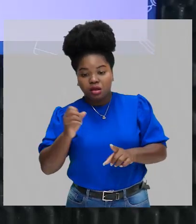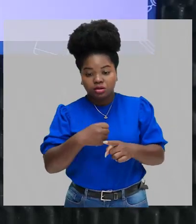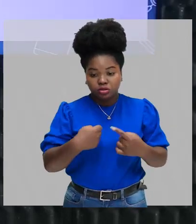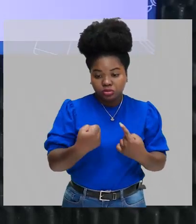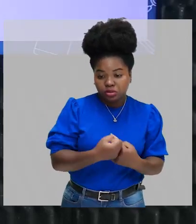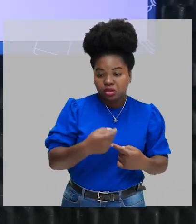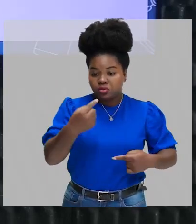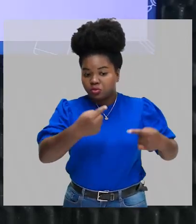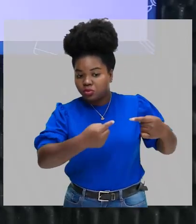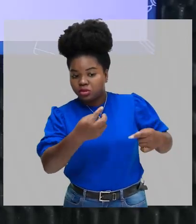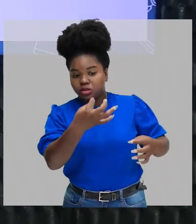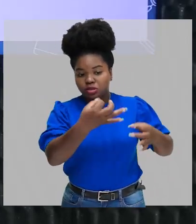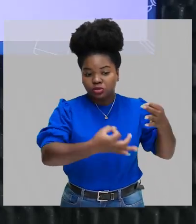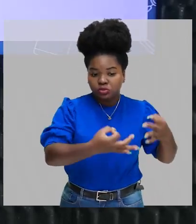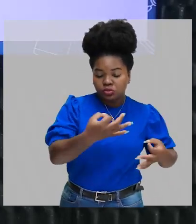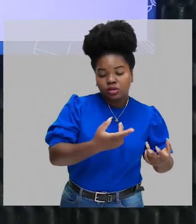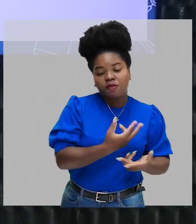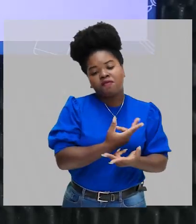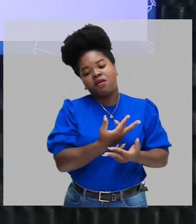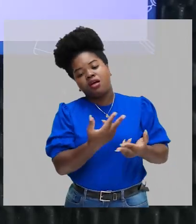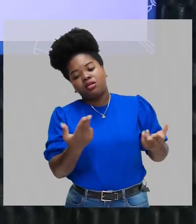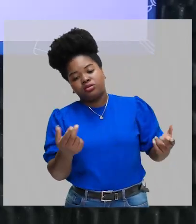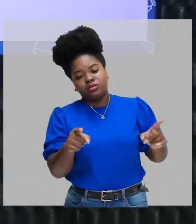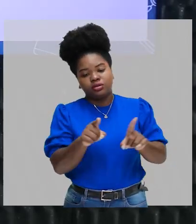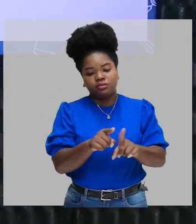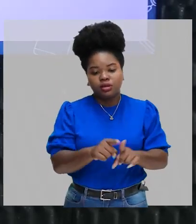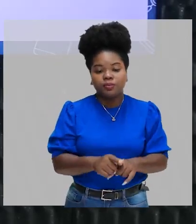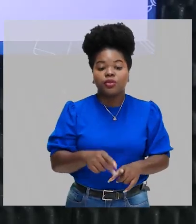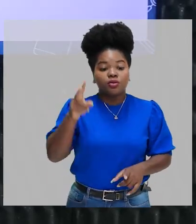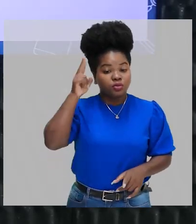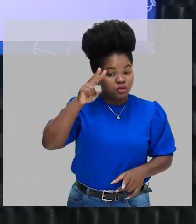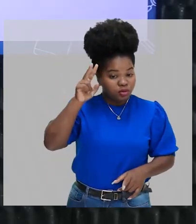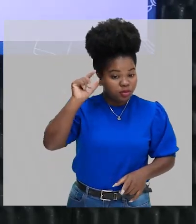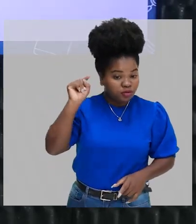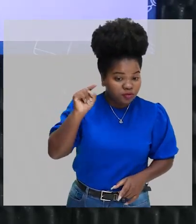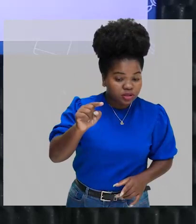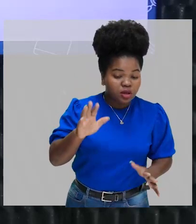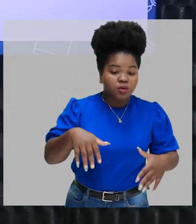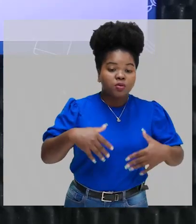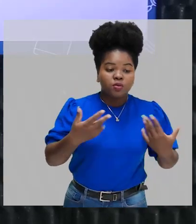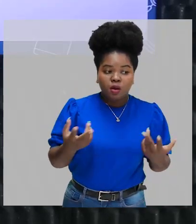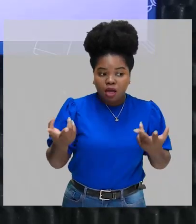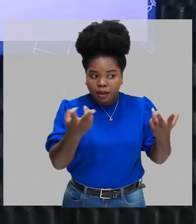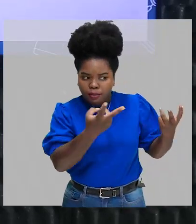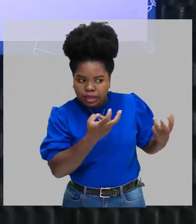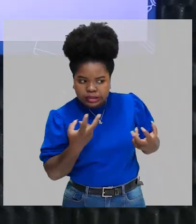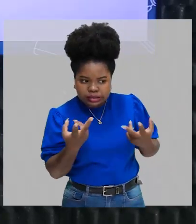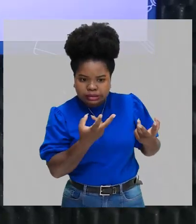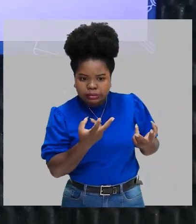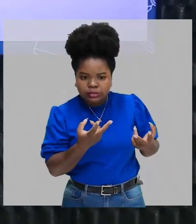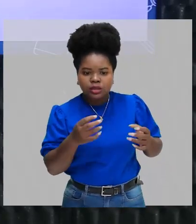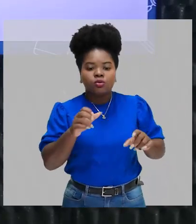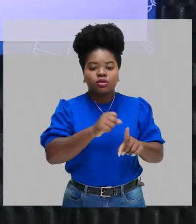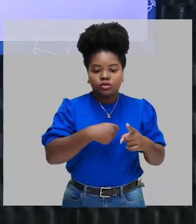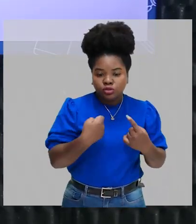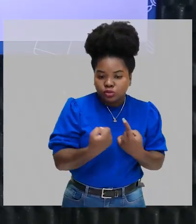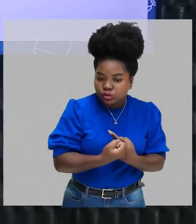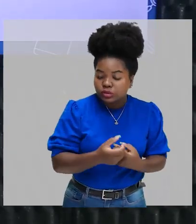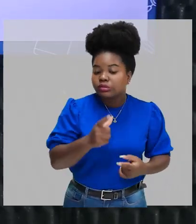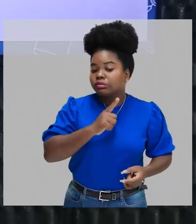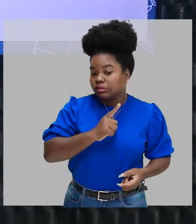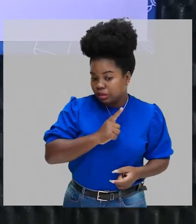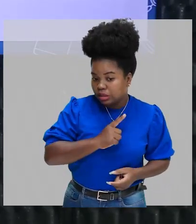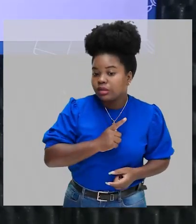lembrando isso para a gente lembrar qual é a perspectiva que a sociologia aborda sobre